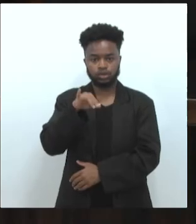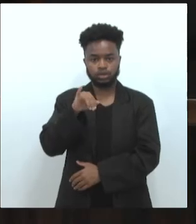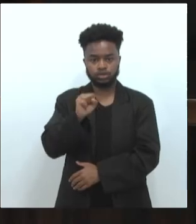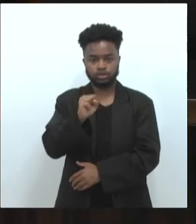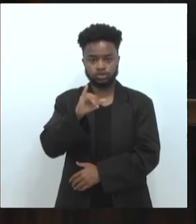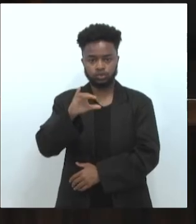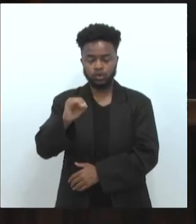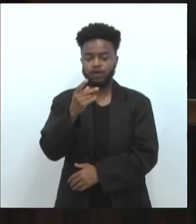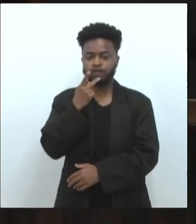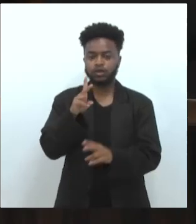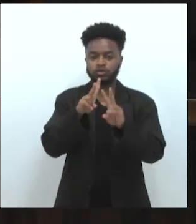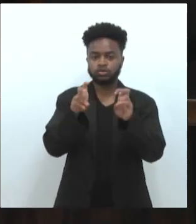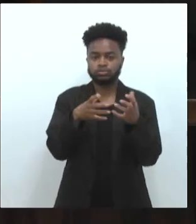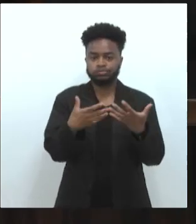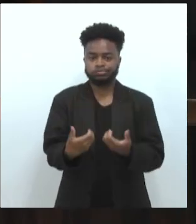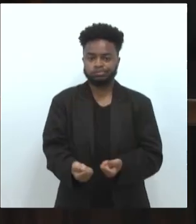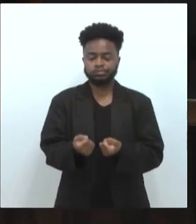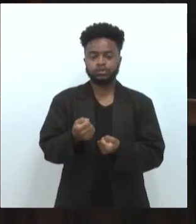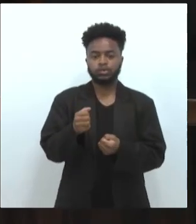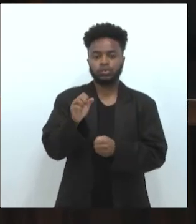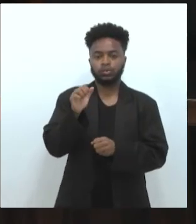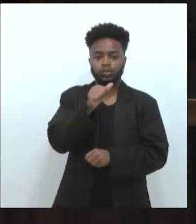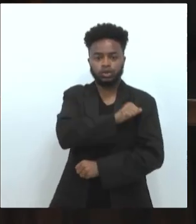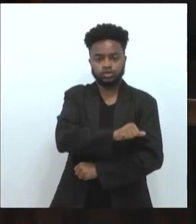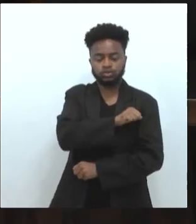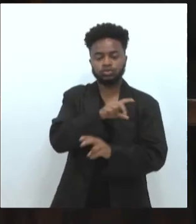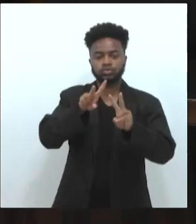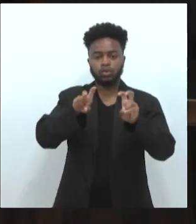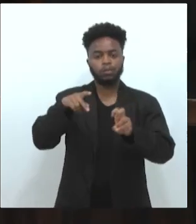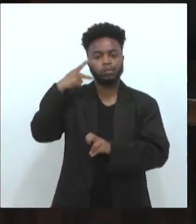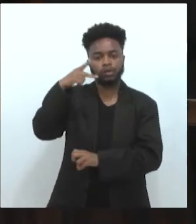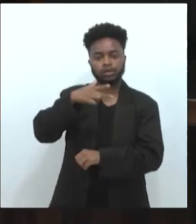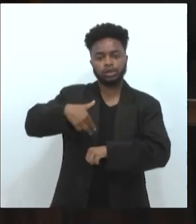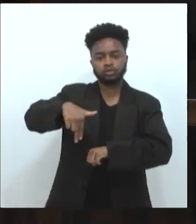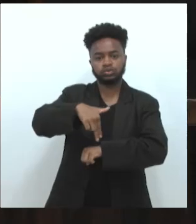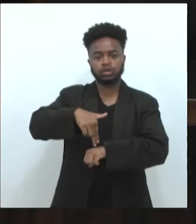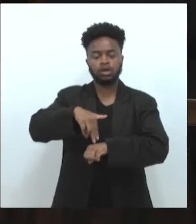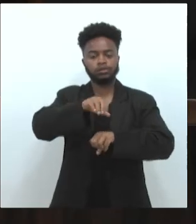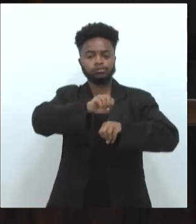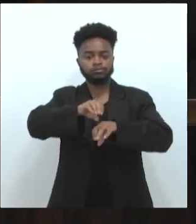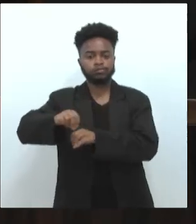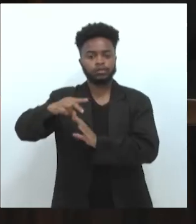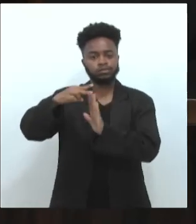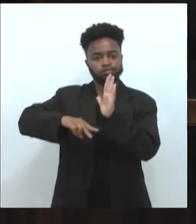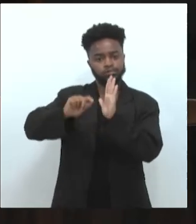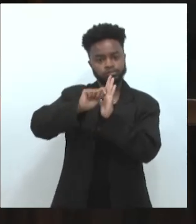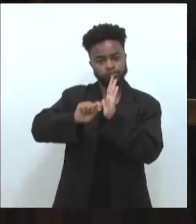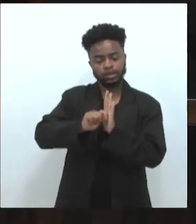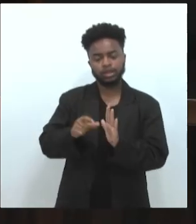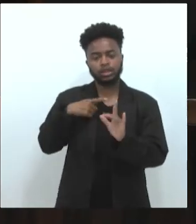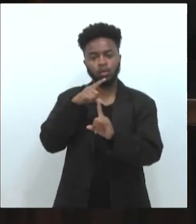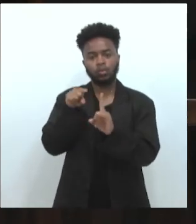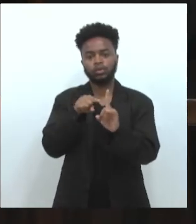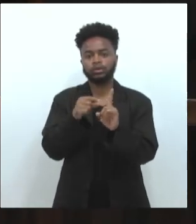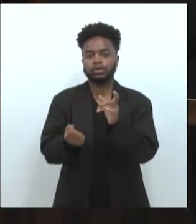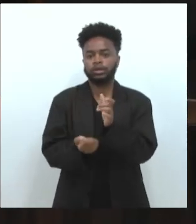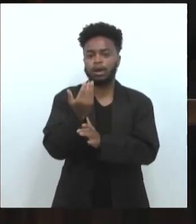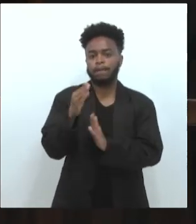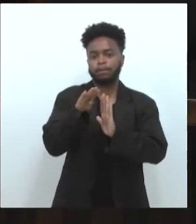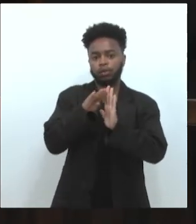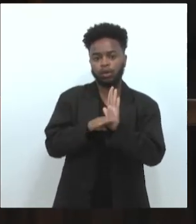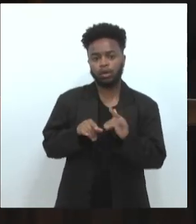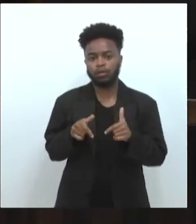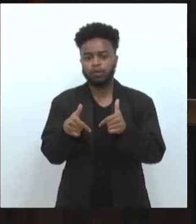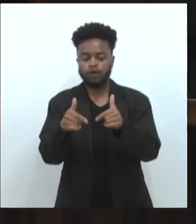sobre a adesão do Estado do Rio de Janeiro à Política Nacional de Alfabetização, com o objetivo de implantar programas e ações voltadas